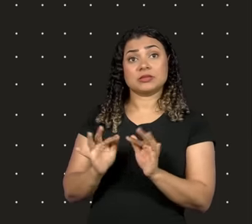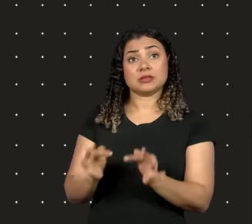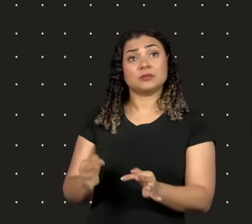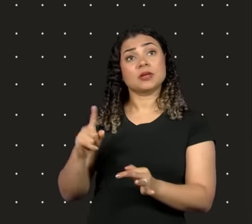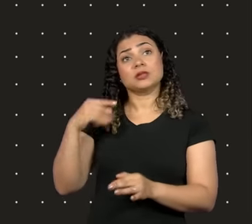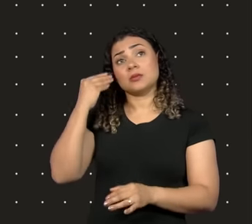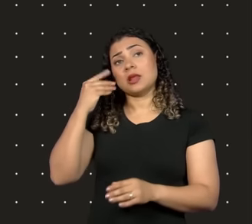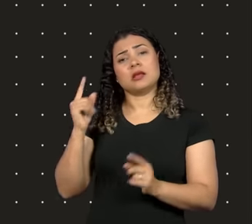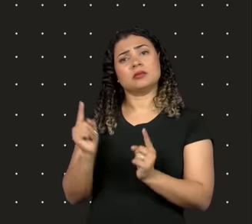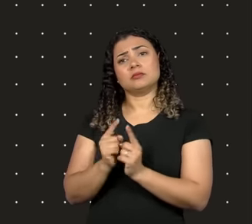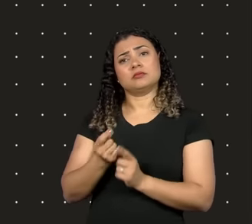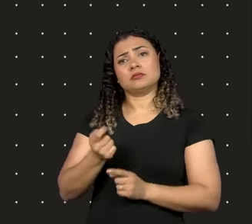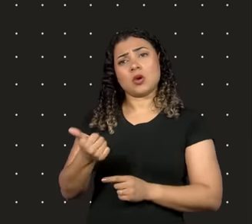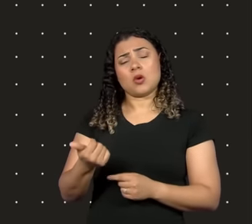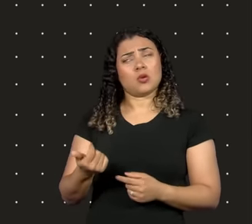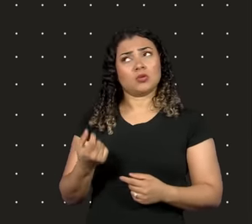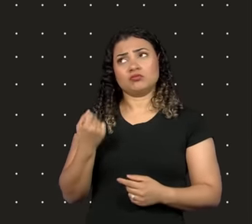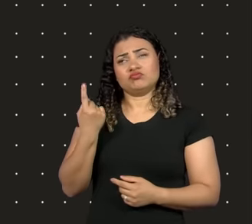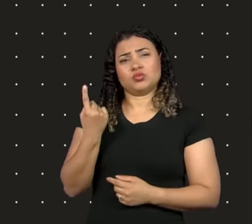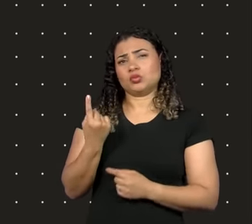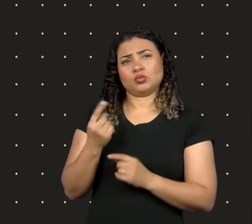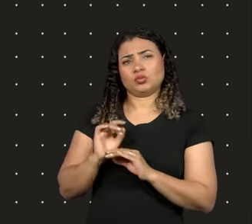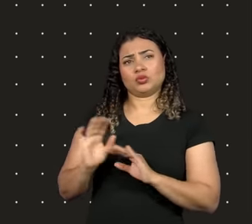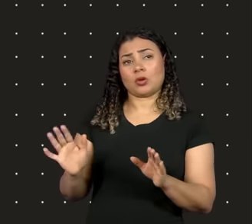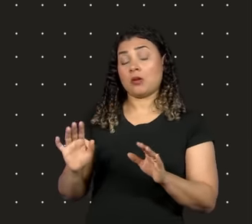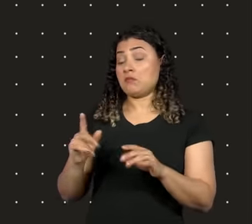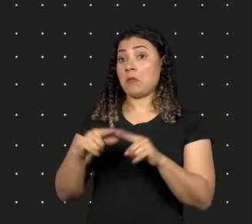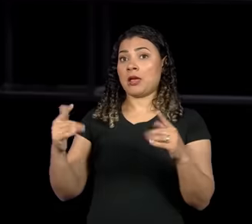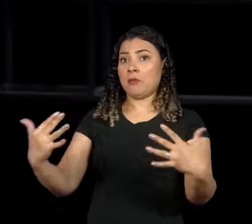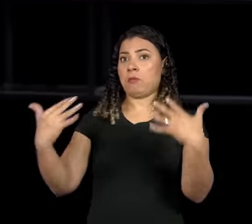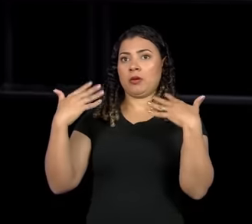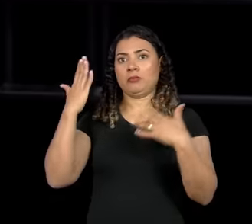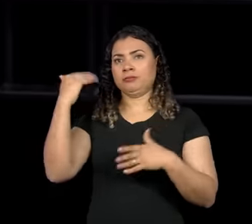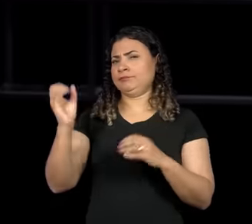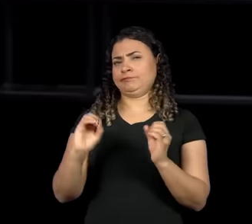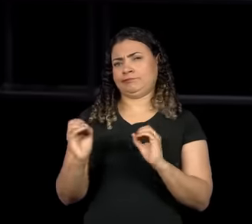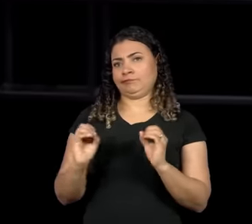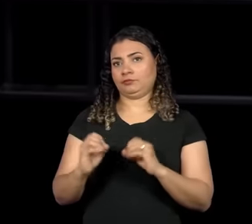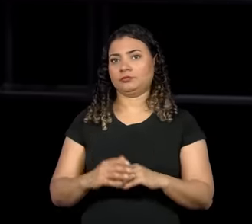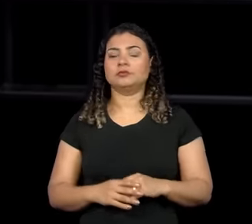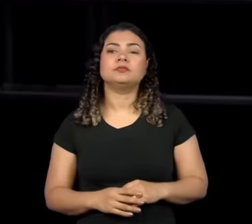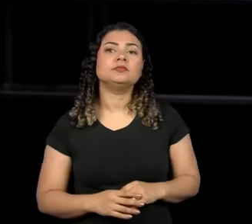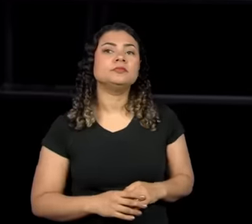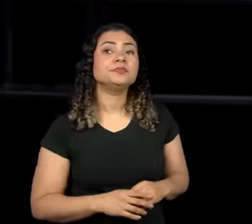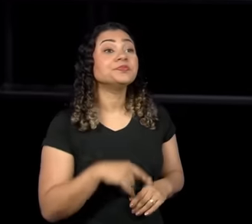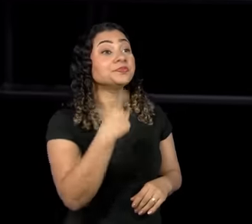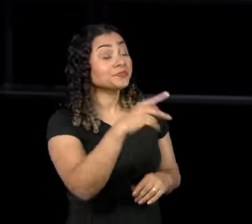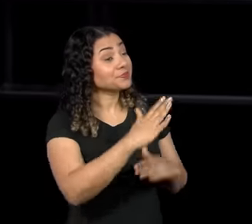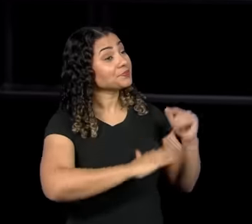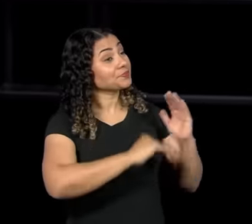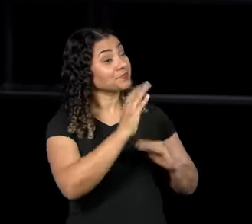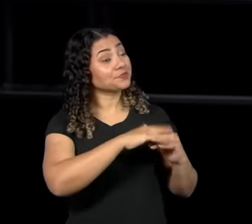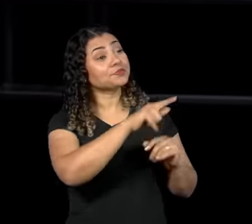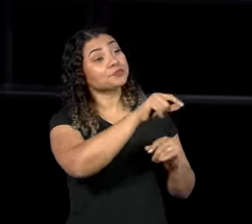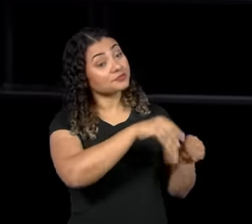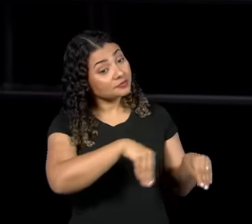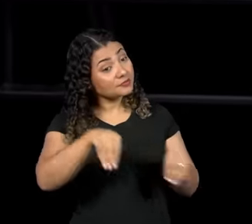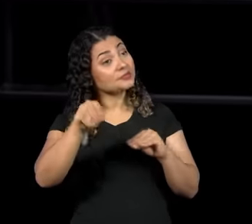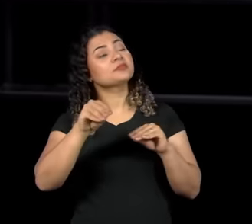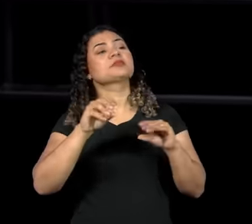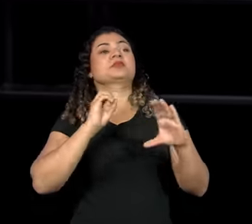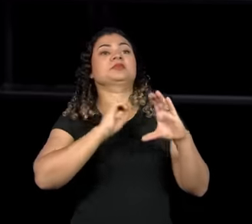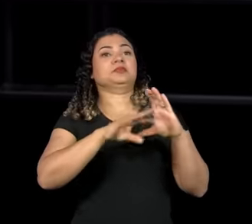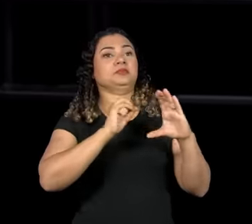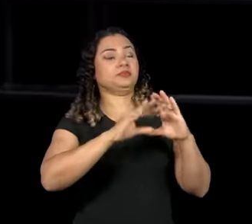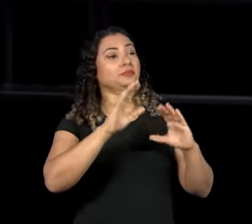experiência pequena que não brilhou. Bom, aí, numa certa altura da tua carreira, você vai para a TV Globo e estreia